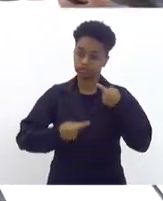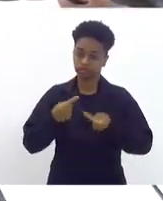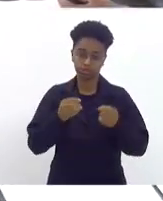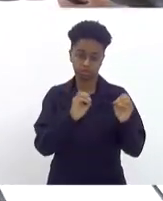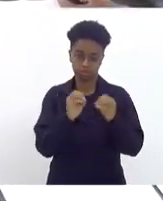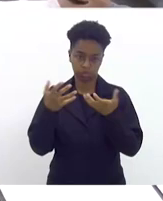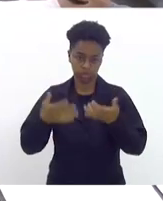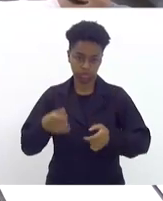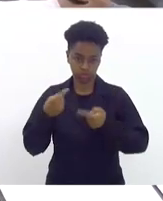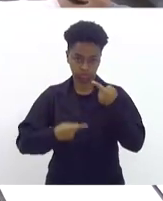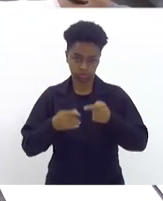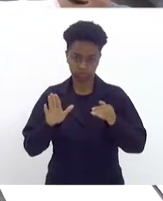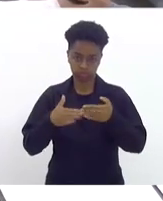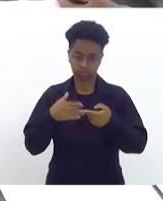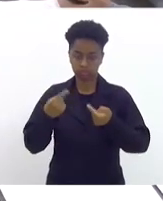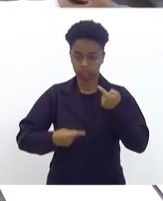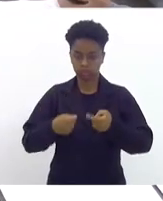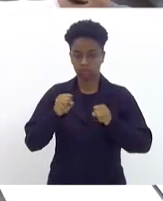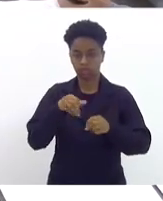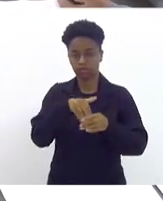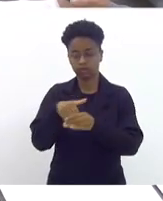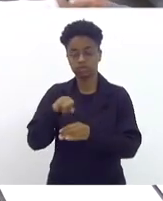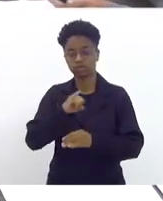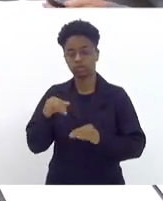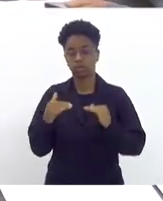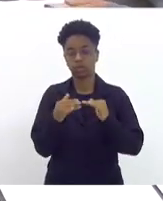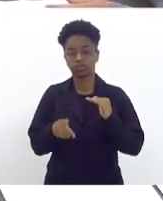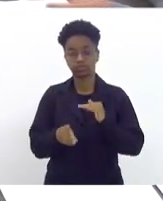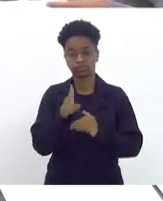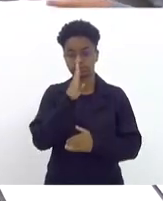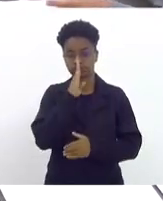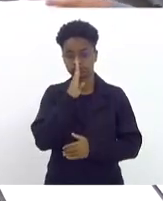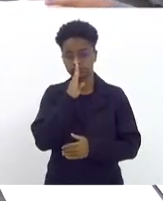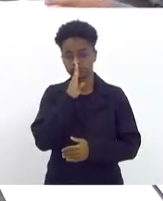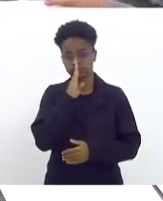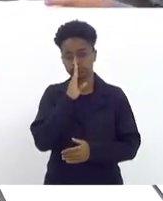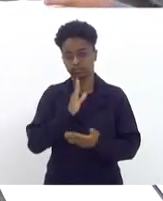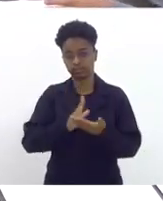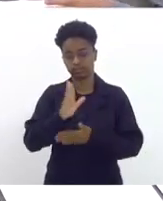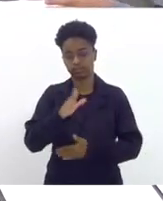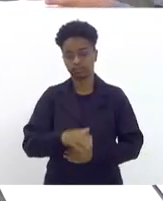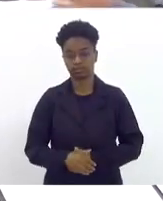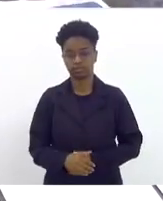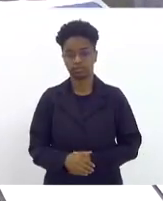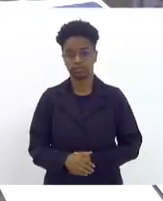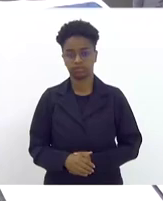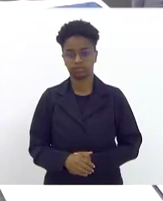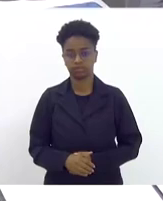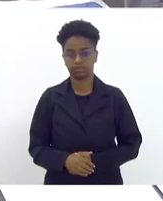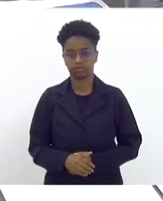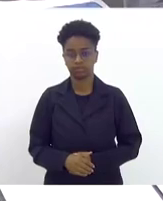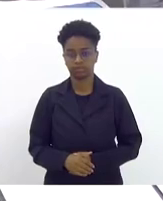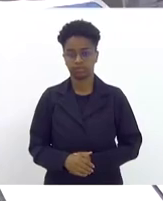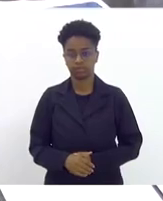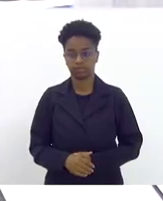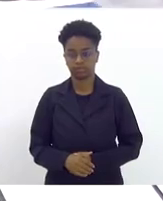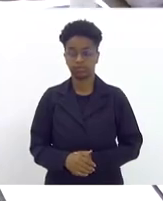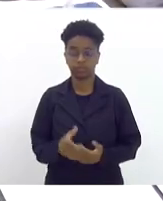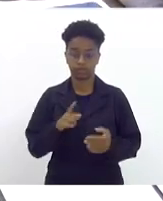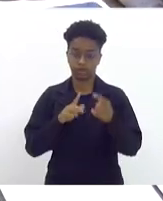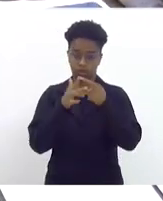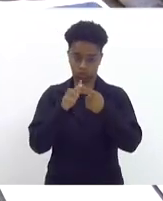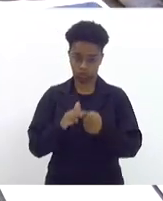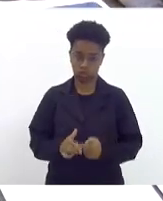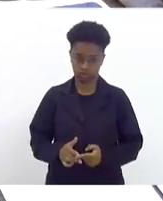Quem Queira discutir encerrar da discussão em votação senhores que aprovam permaneçam Como estão aprovado pelas correções com